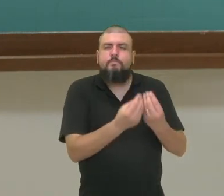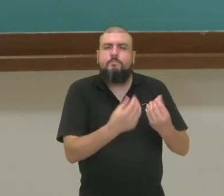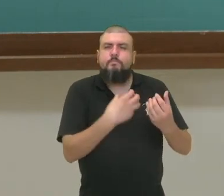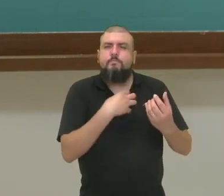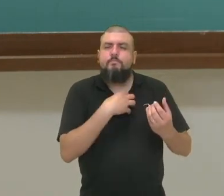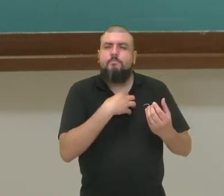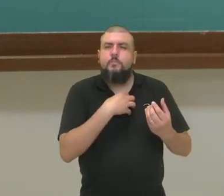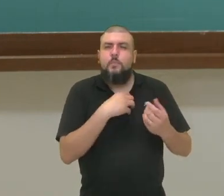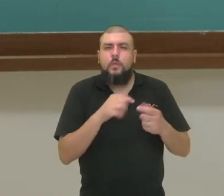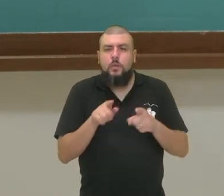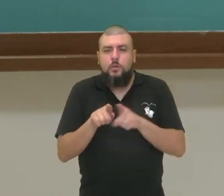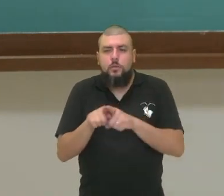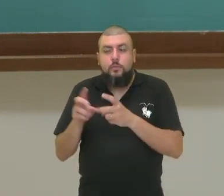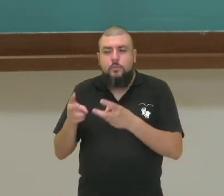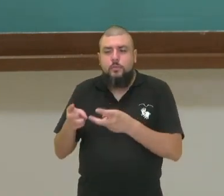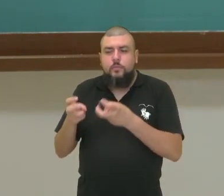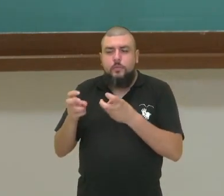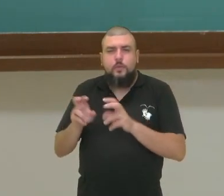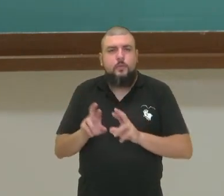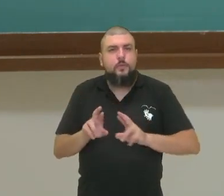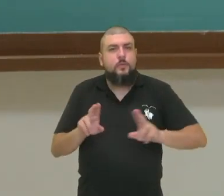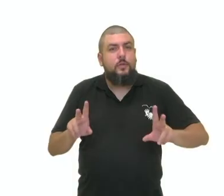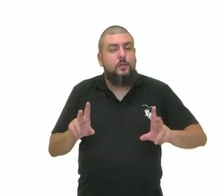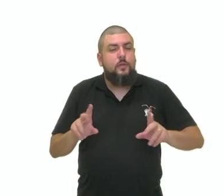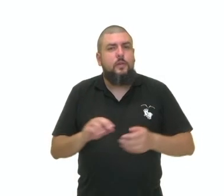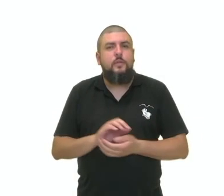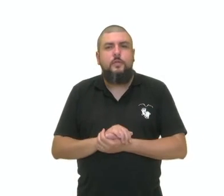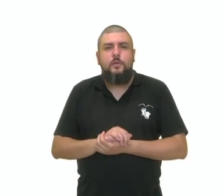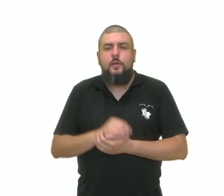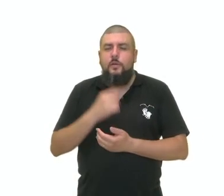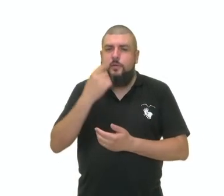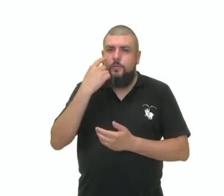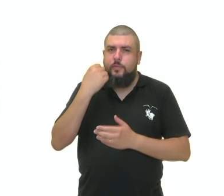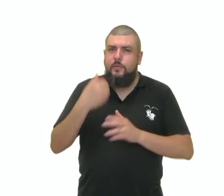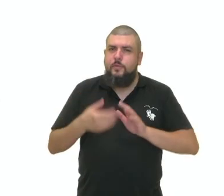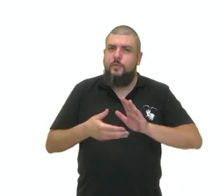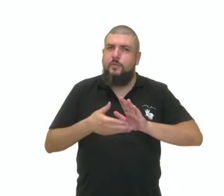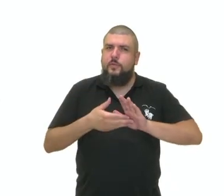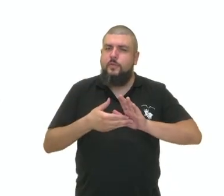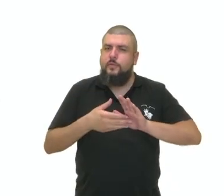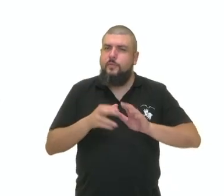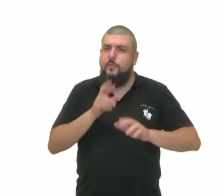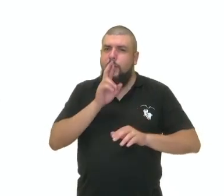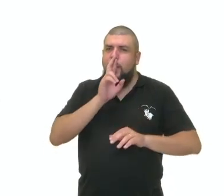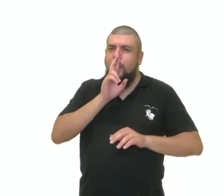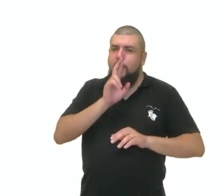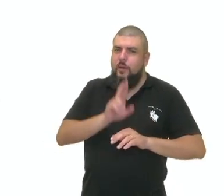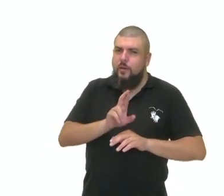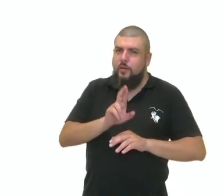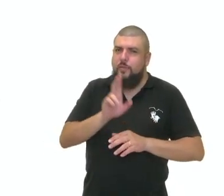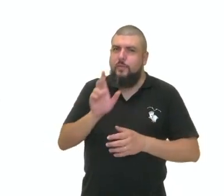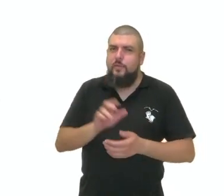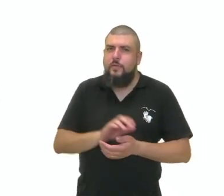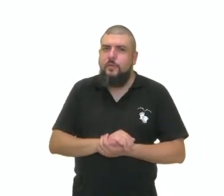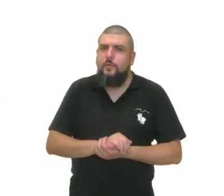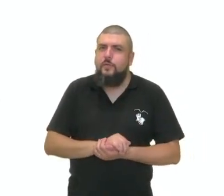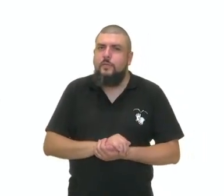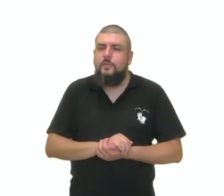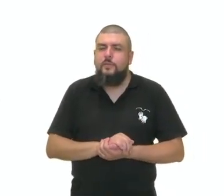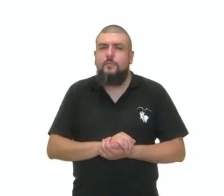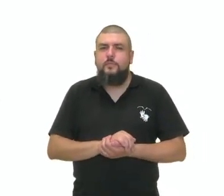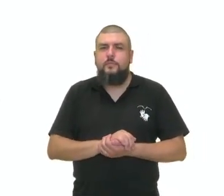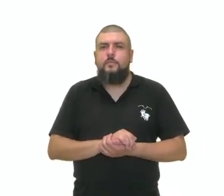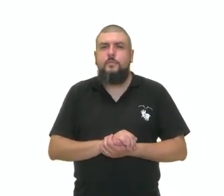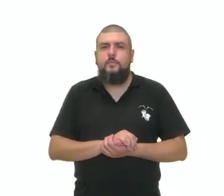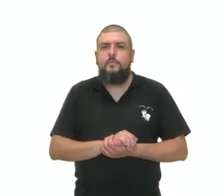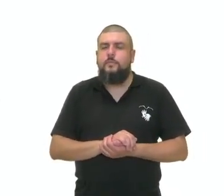do conhecimento sensível? Vamos aqui então para a nossa sugestão de resposta. Enquanto a sensação trata